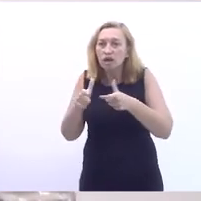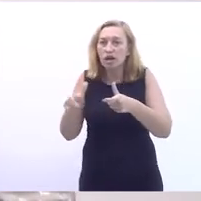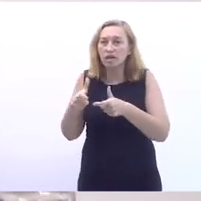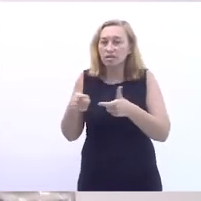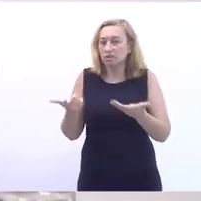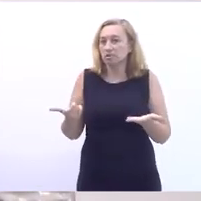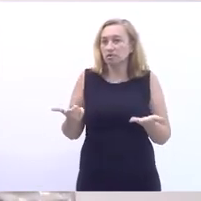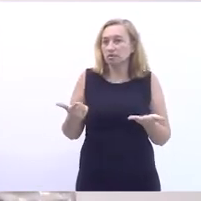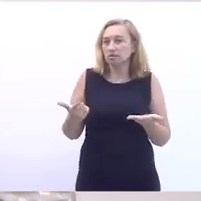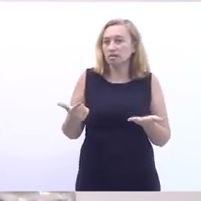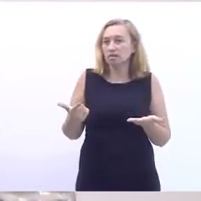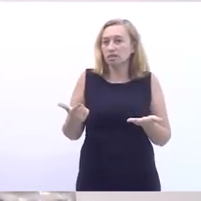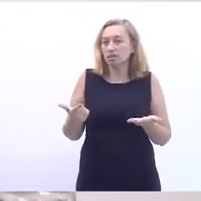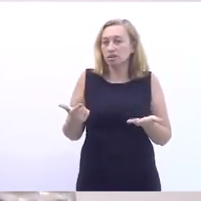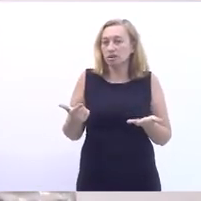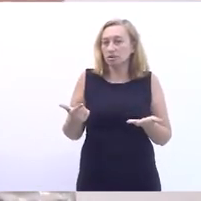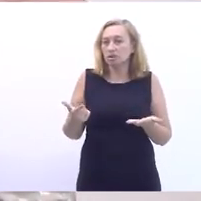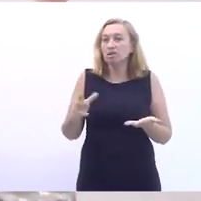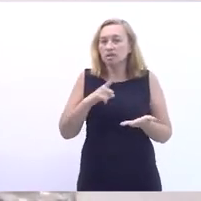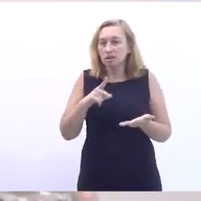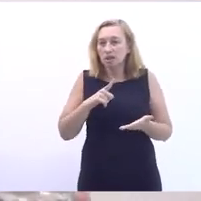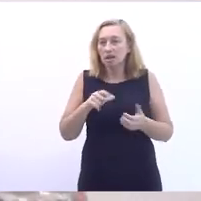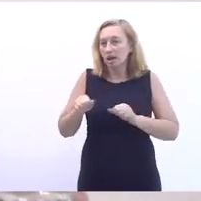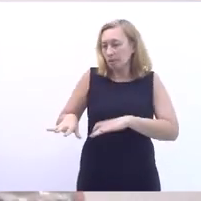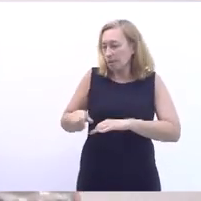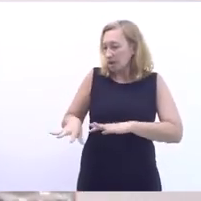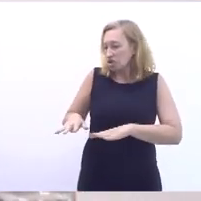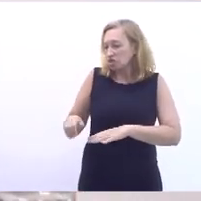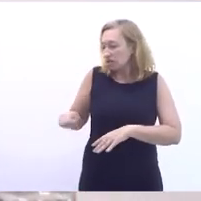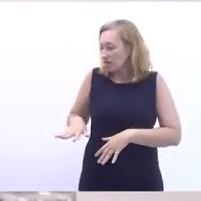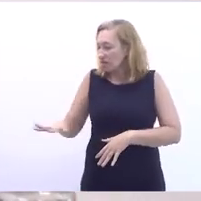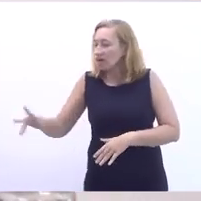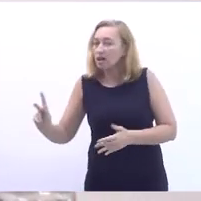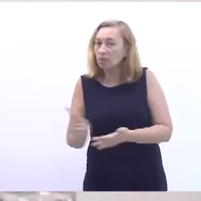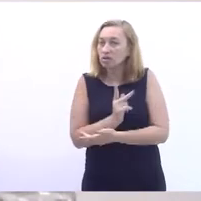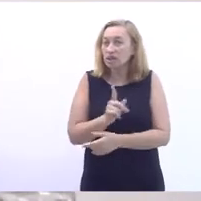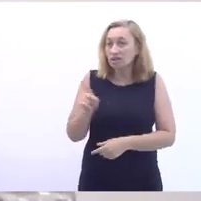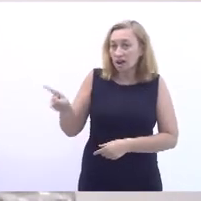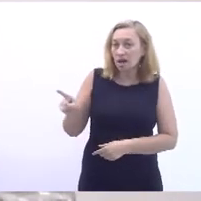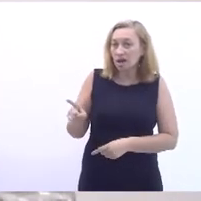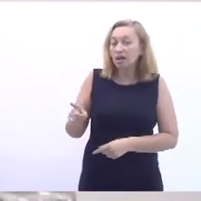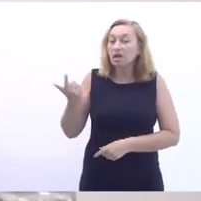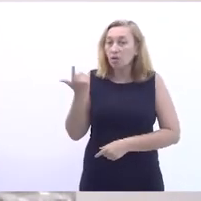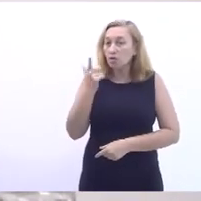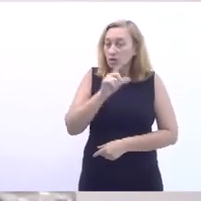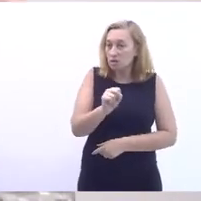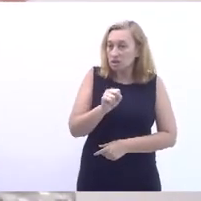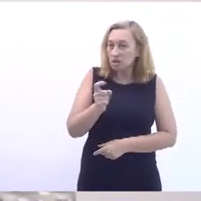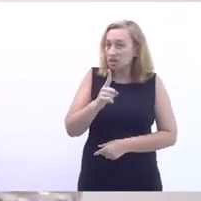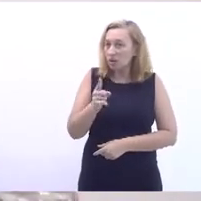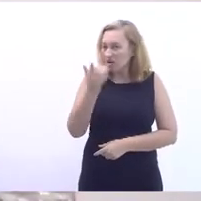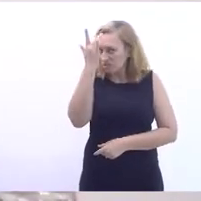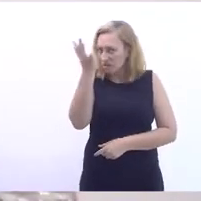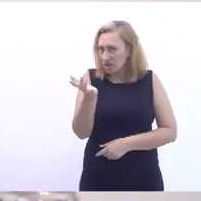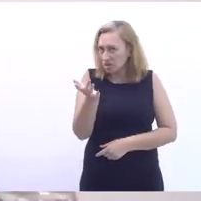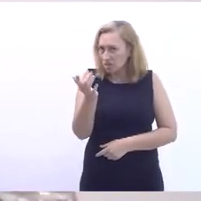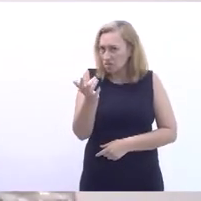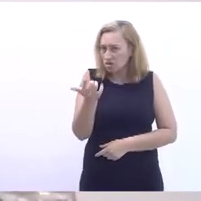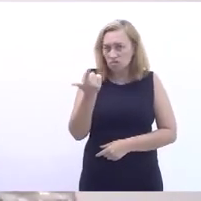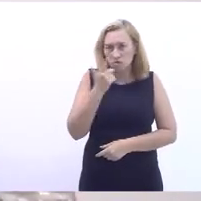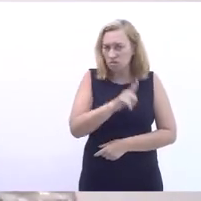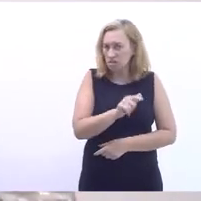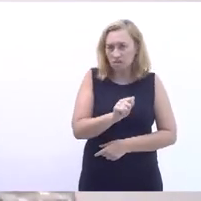é assim tem a marcha das favelas que ocorrem nas favelas e que também uma conquista que não foi uma coisa fácil de